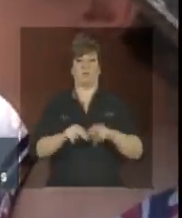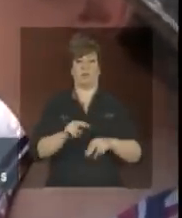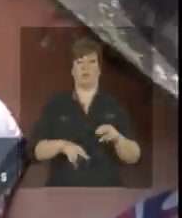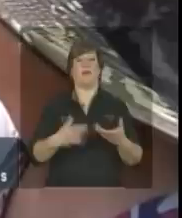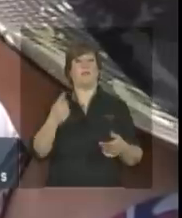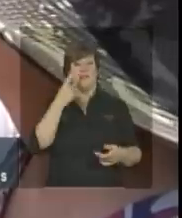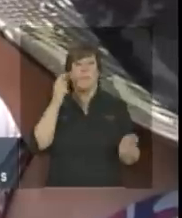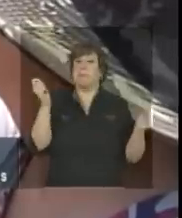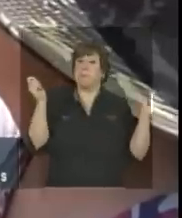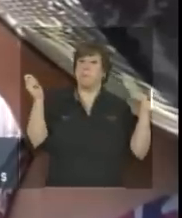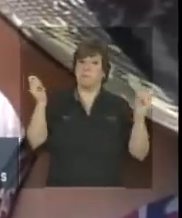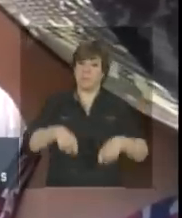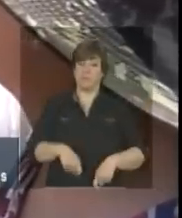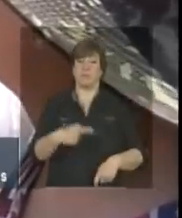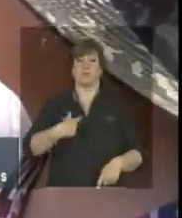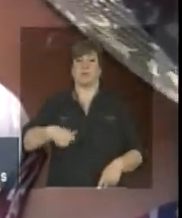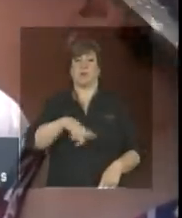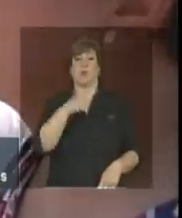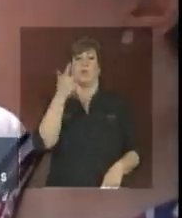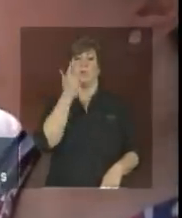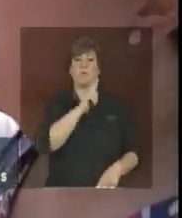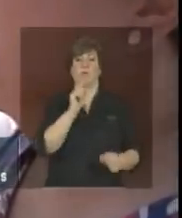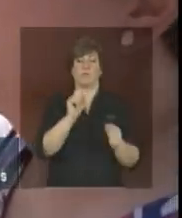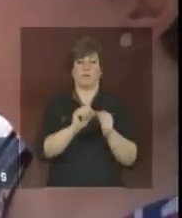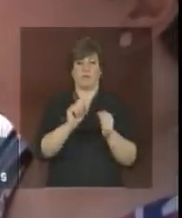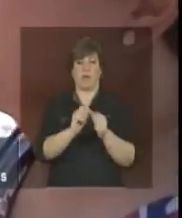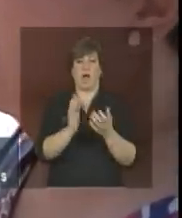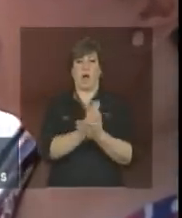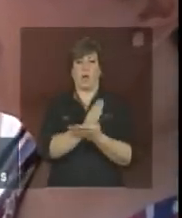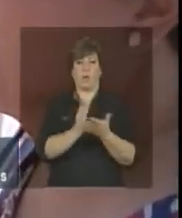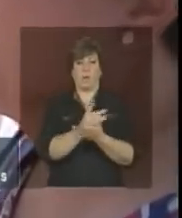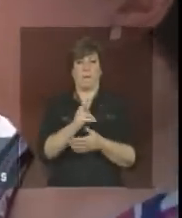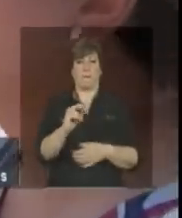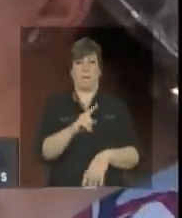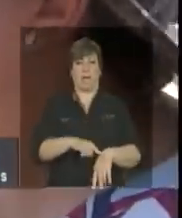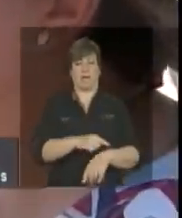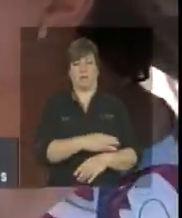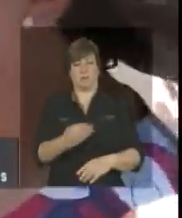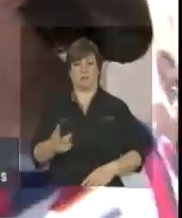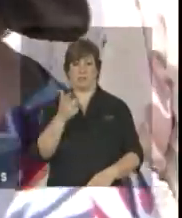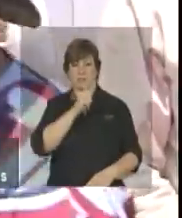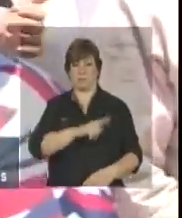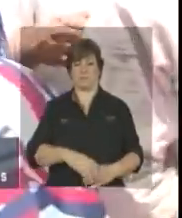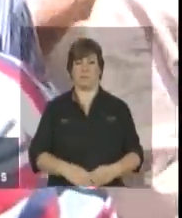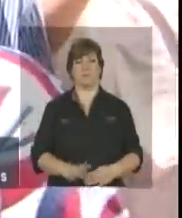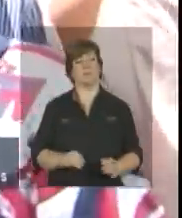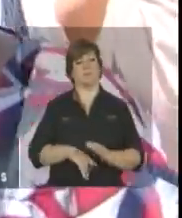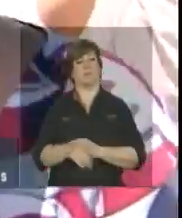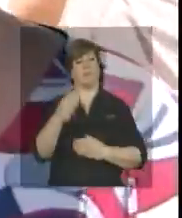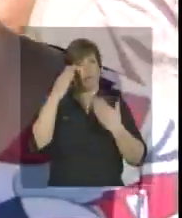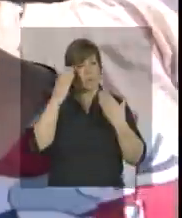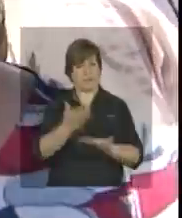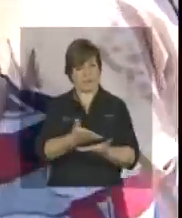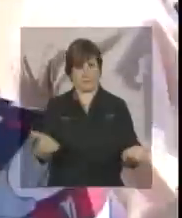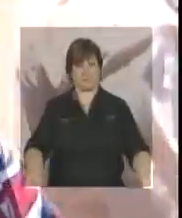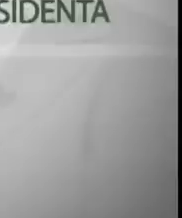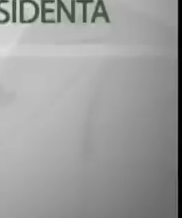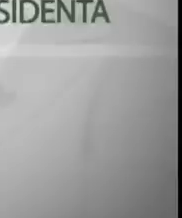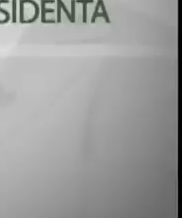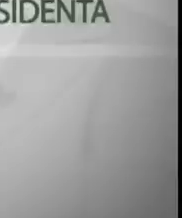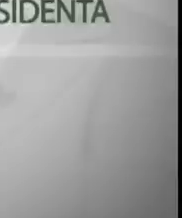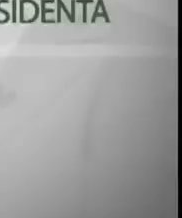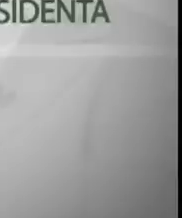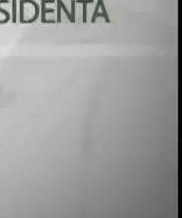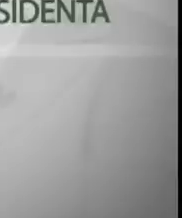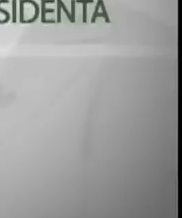ver se é possível a gente antecipar algum dos prazos que foram acertados. Ok, muito obrigado. Gente, agradeço, viu? Obrigada, amém.